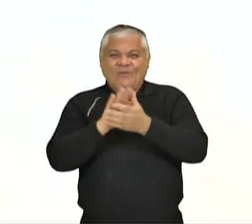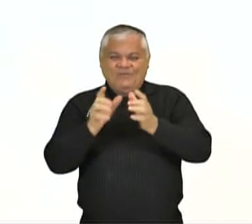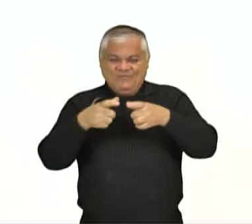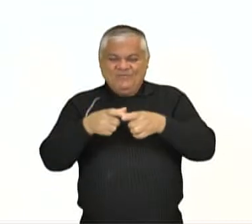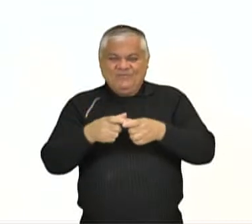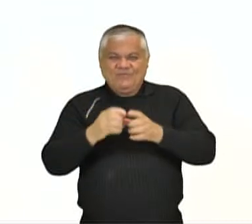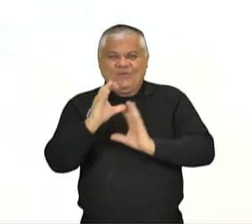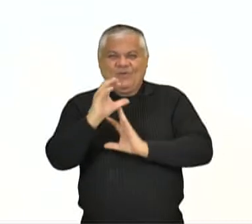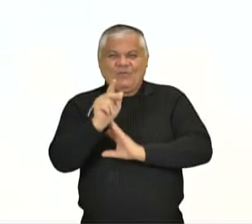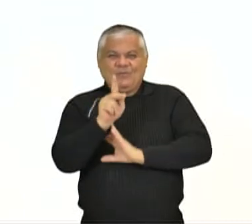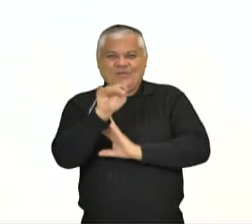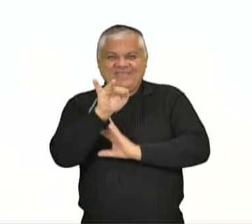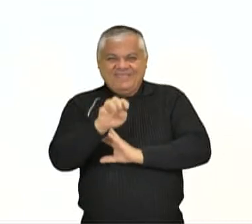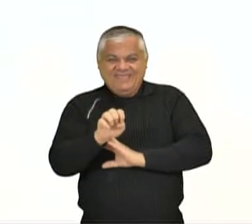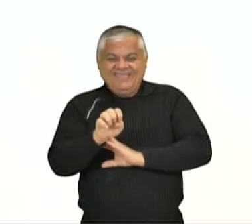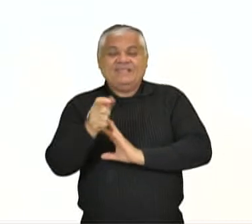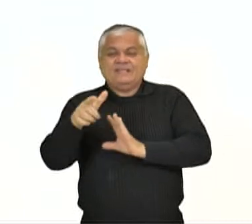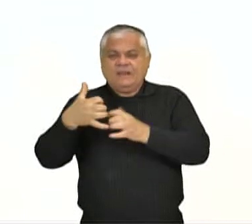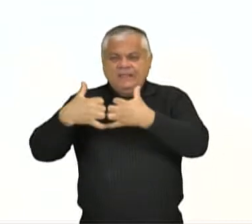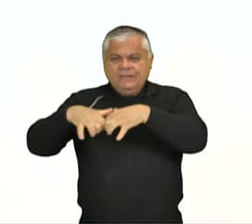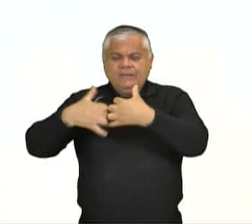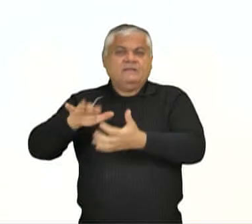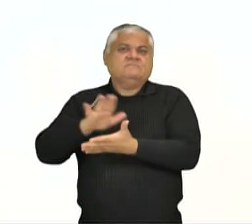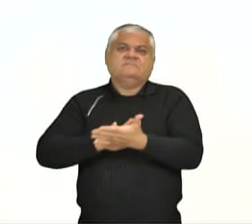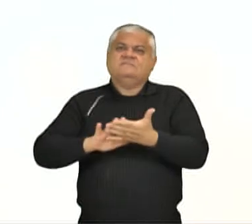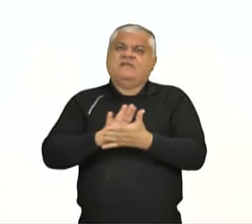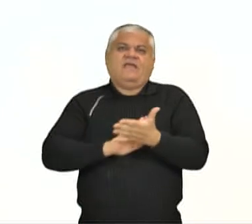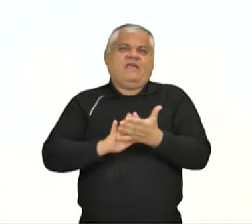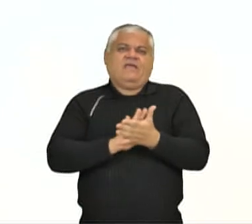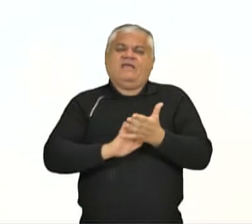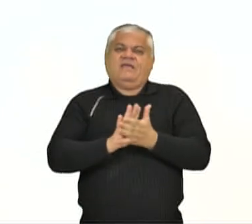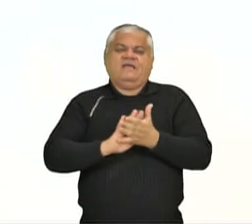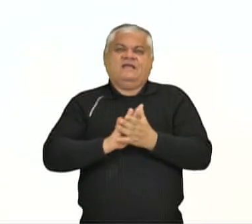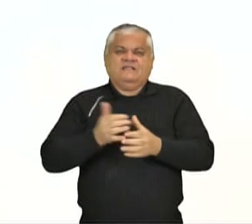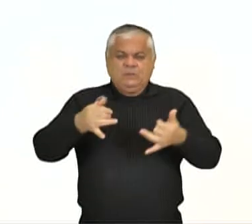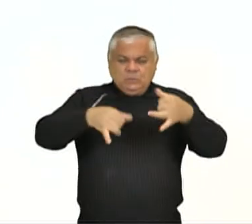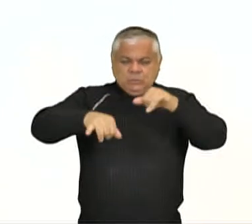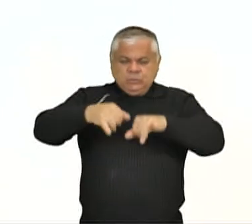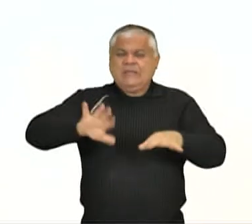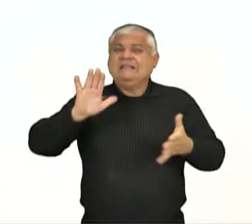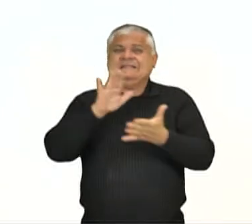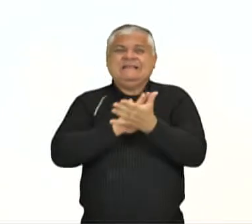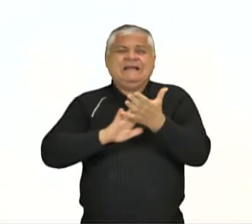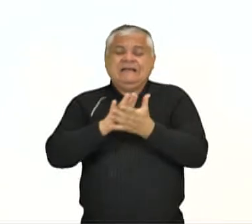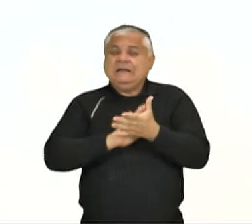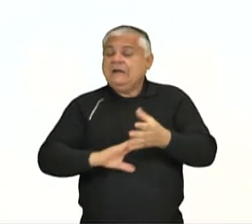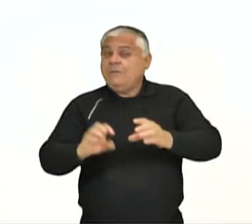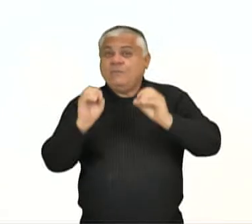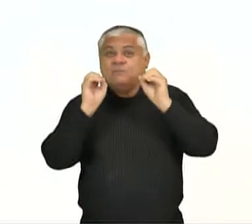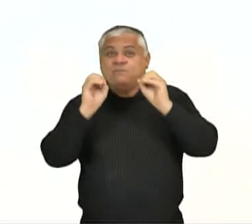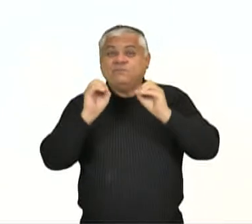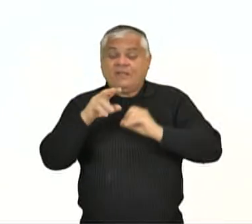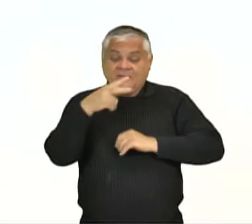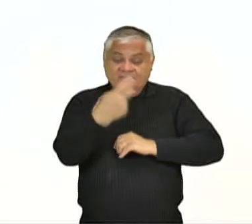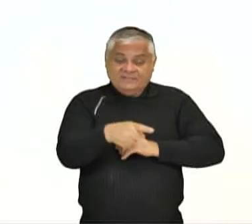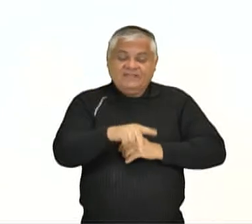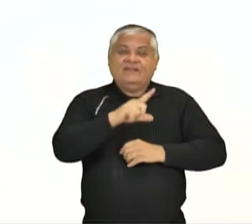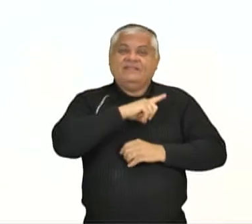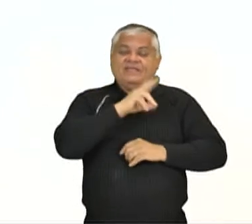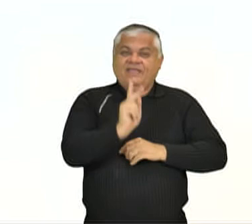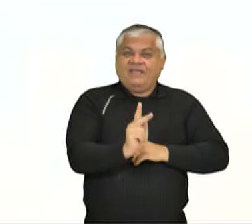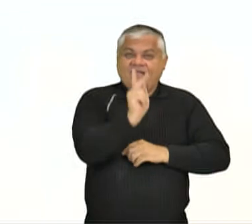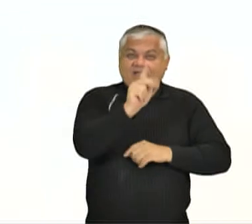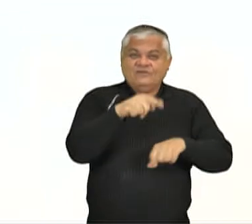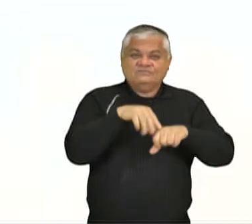pelo processo de refinamento e também não tem aditivo químico, conservando cálcio,